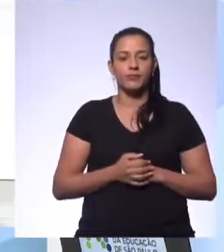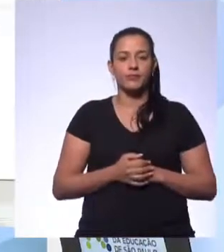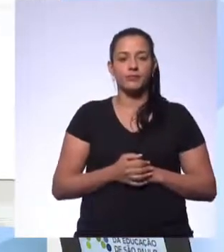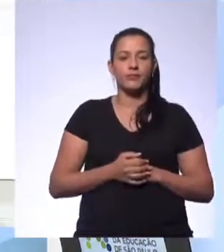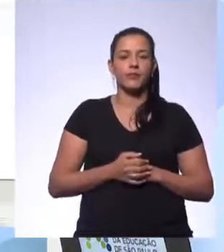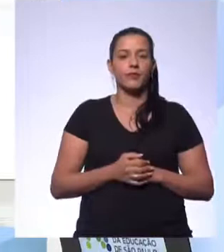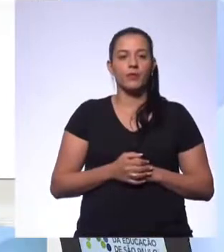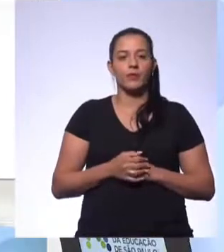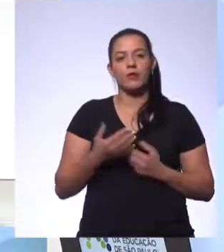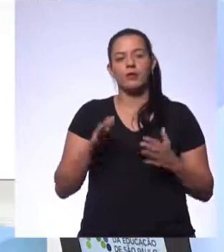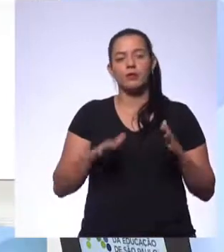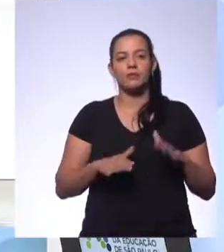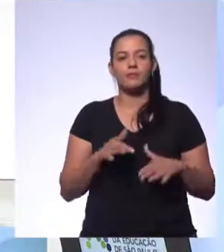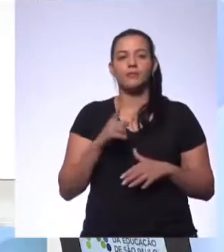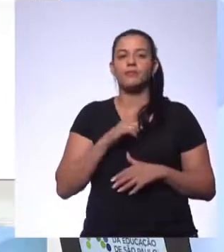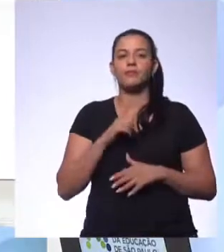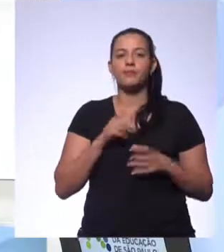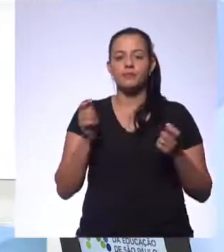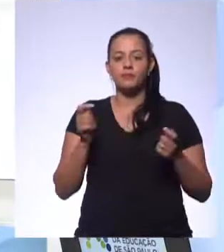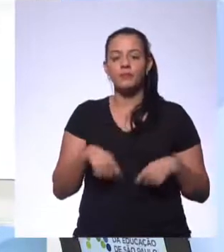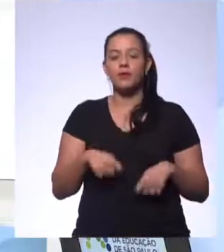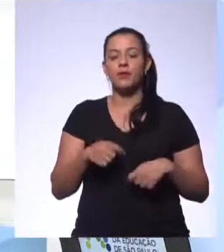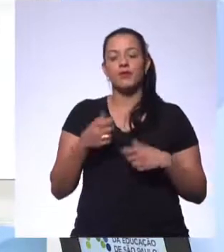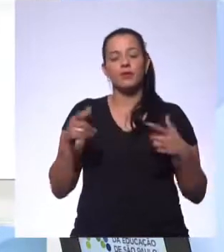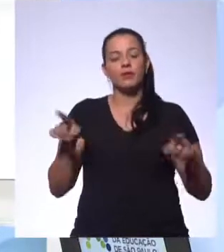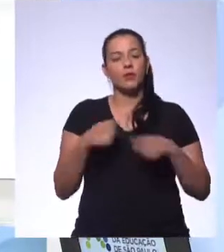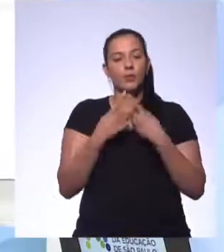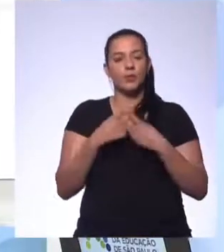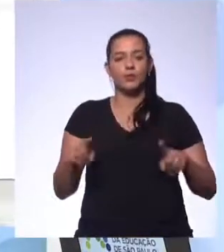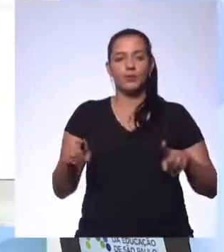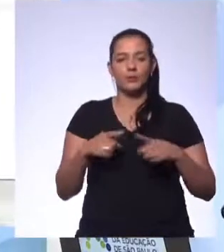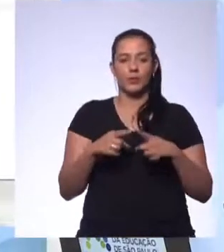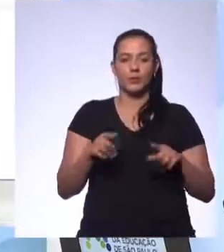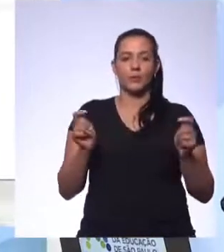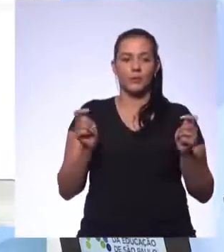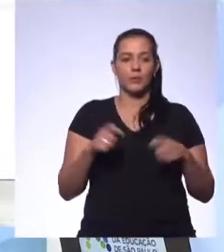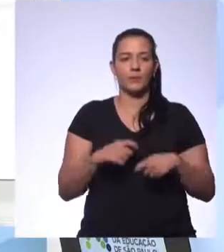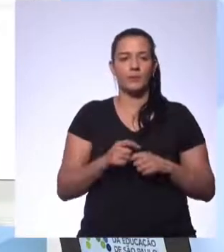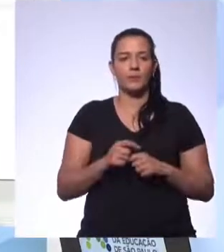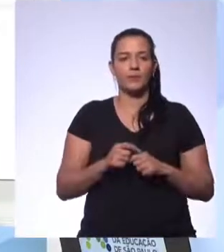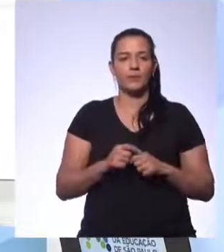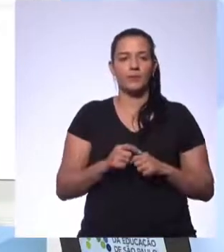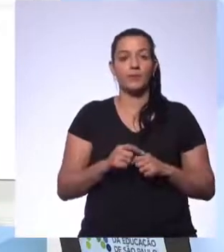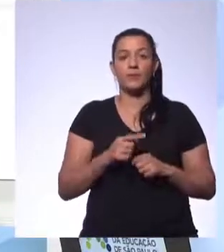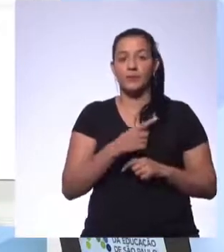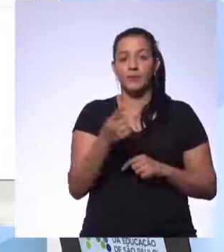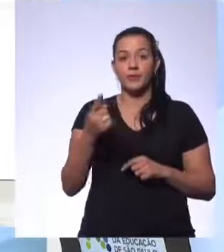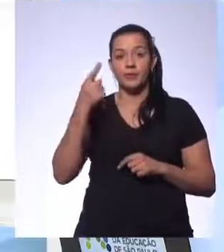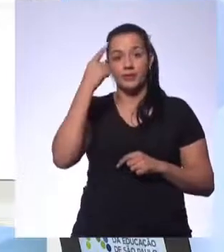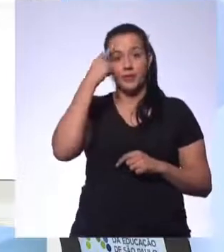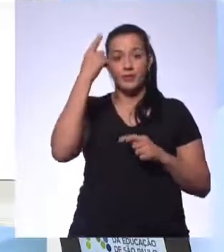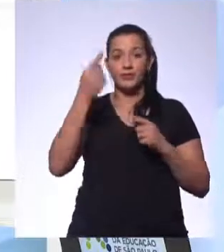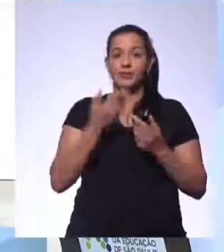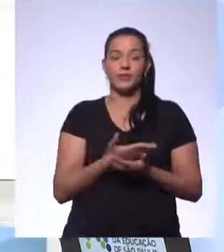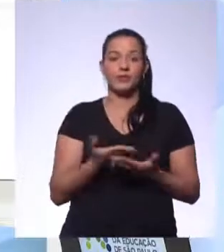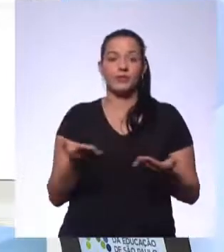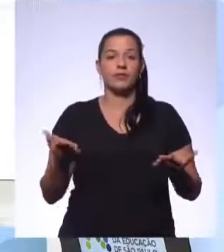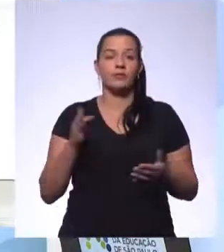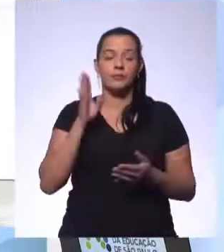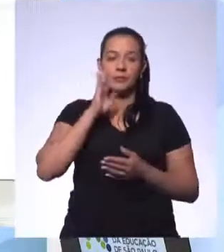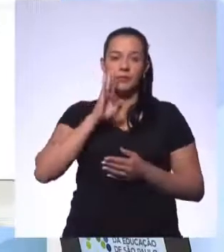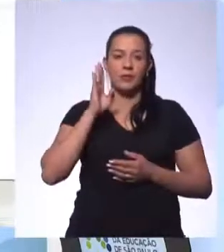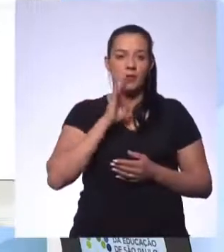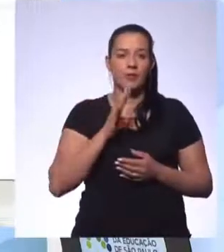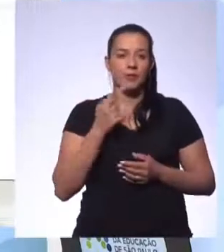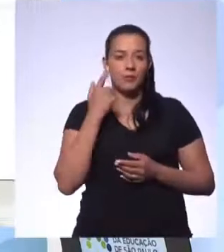até se fazer algum musical utilizando essa temática, tá? Olha só, gente, as ideias de vocês são incríveis. Esse primeiro brainstorm aqui